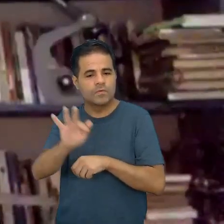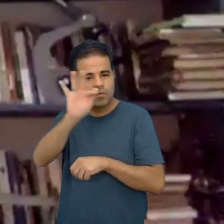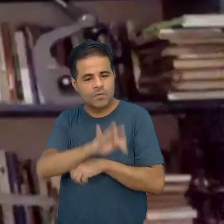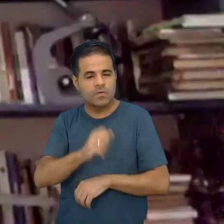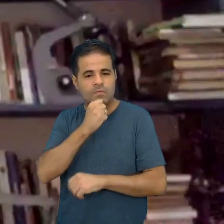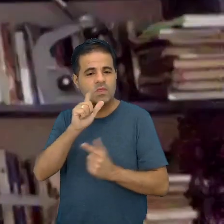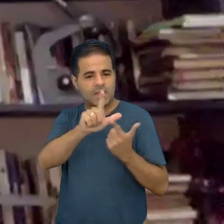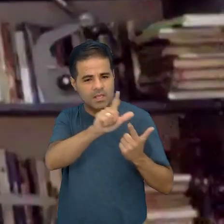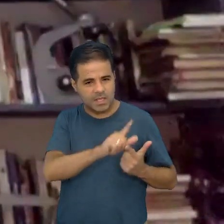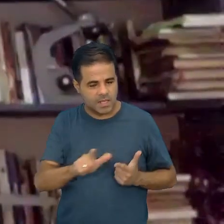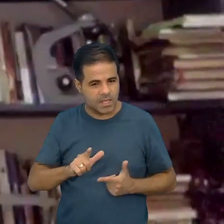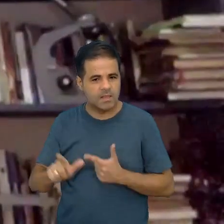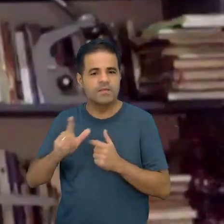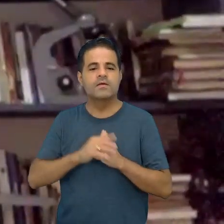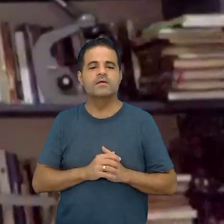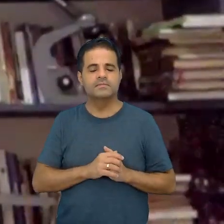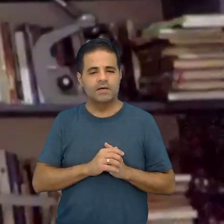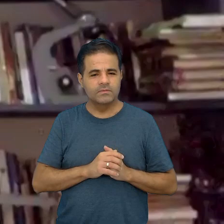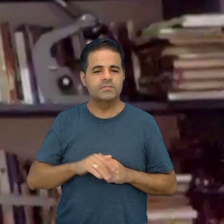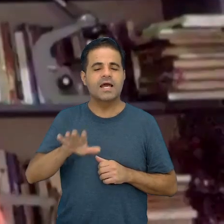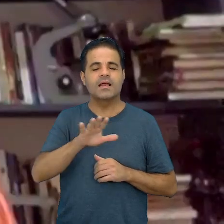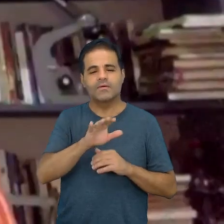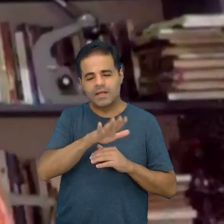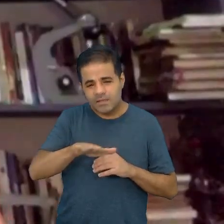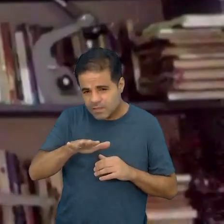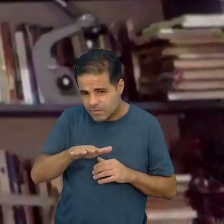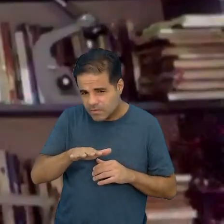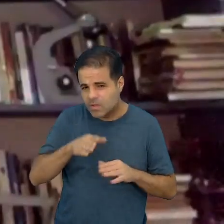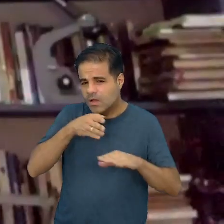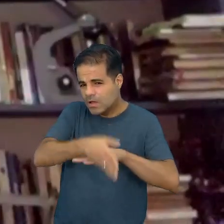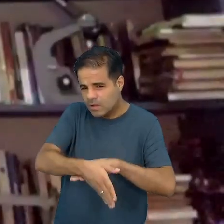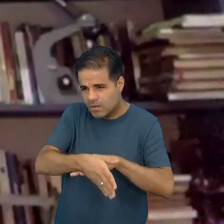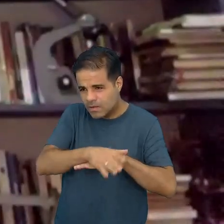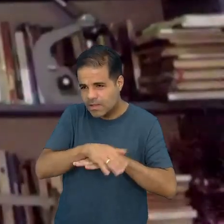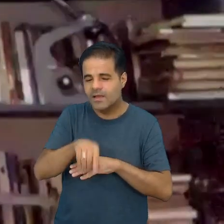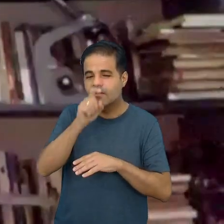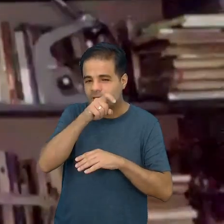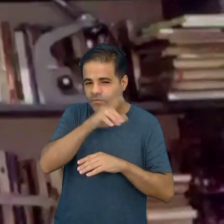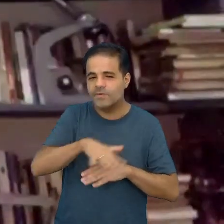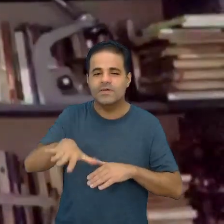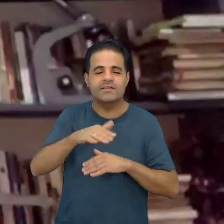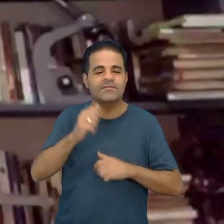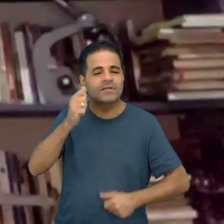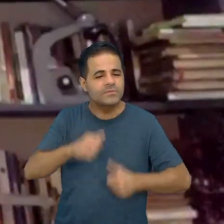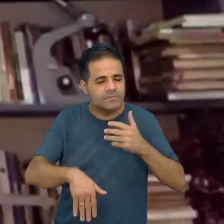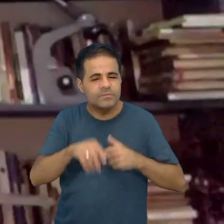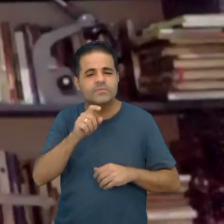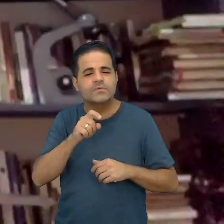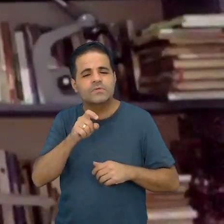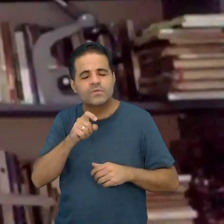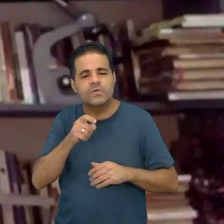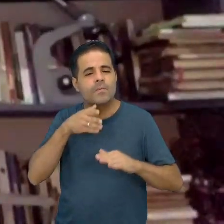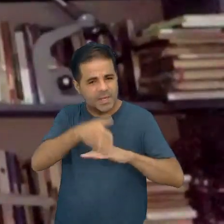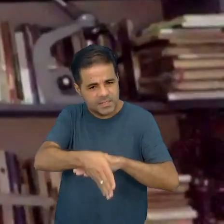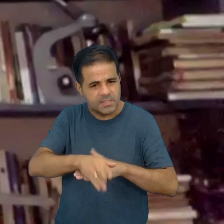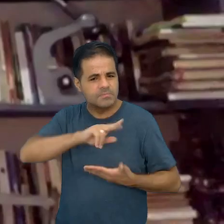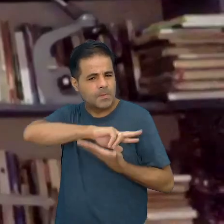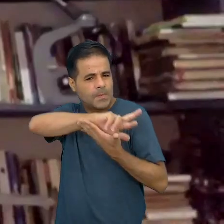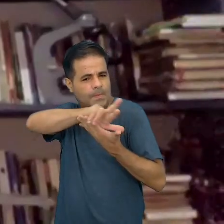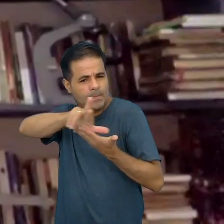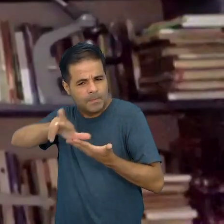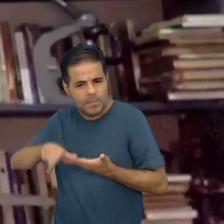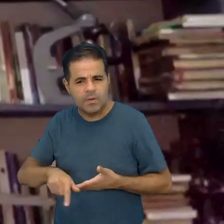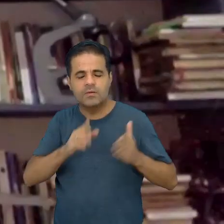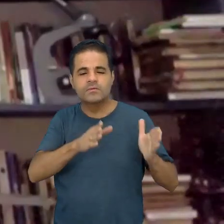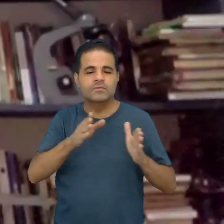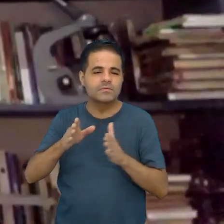Ciências e Letras aqui de Araraquara também. Atuo na rede estadual desde 2008 como professor de Física, passei por várias escolas